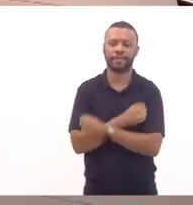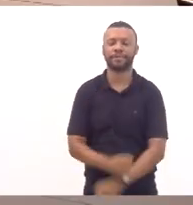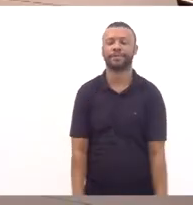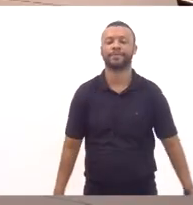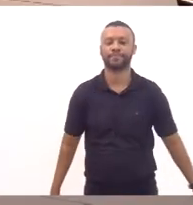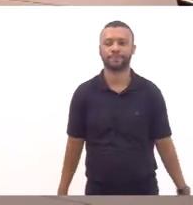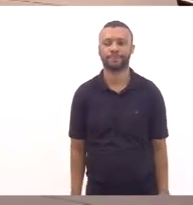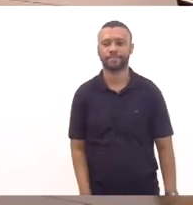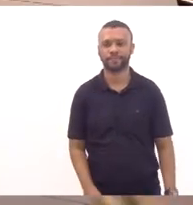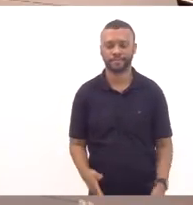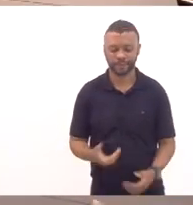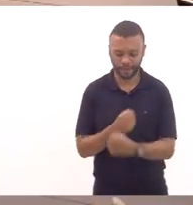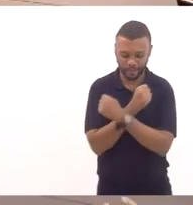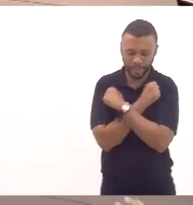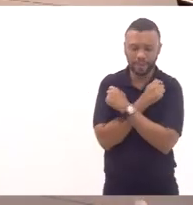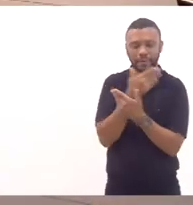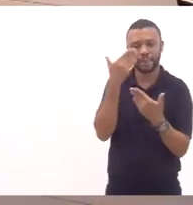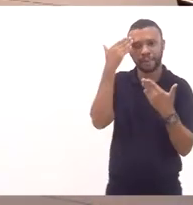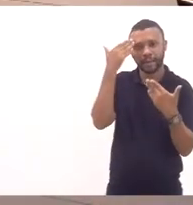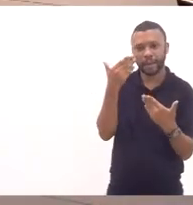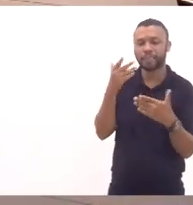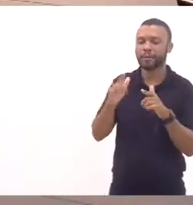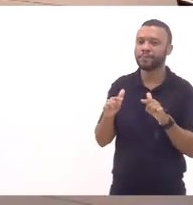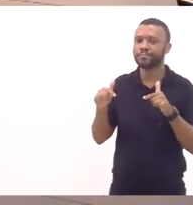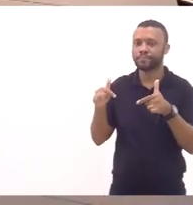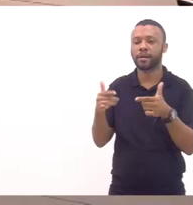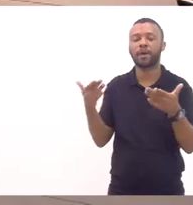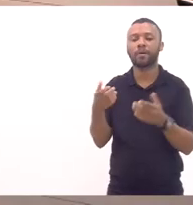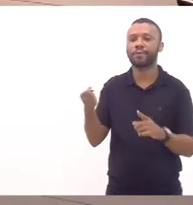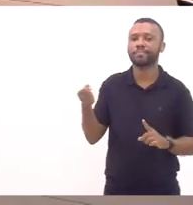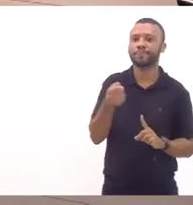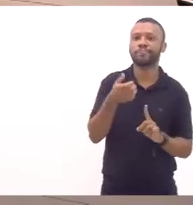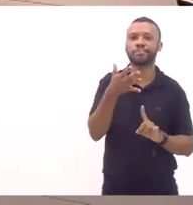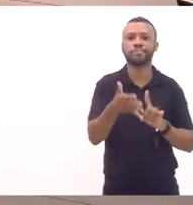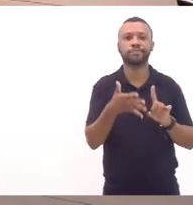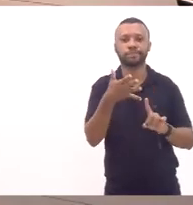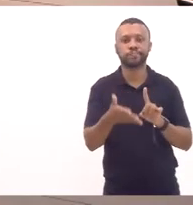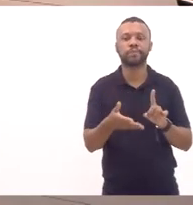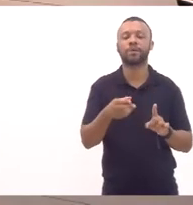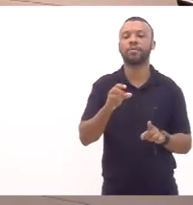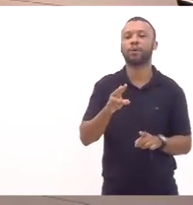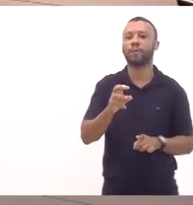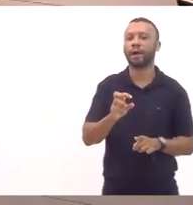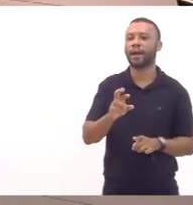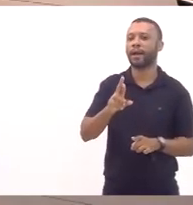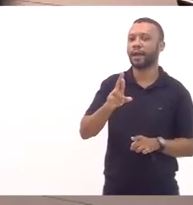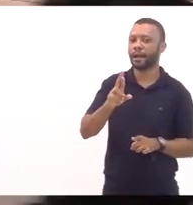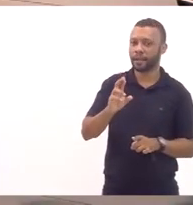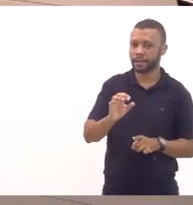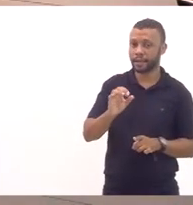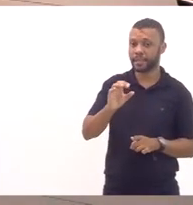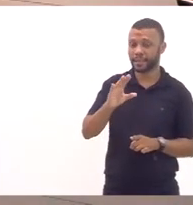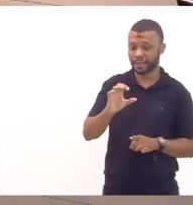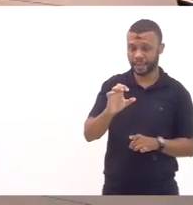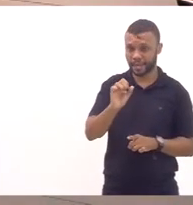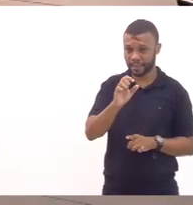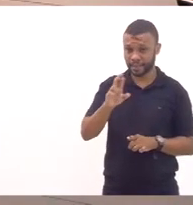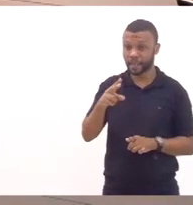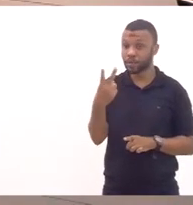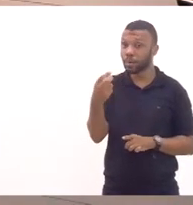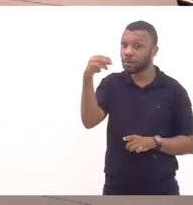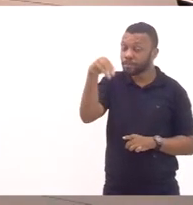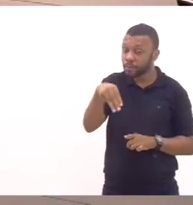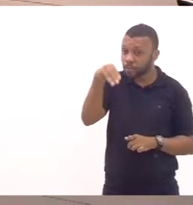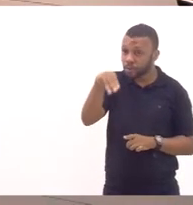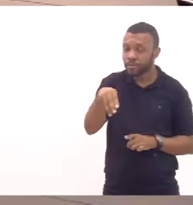Abraço, Leonardo. Obrigada pela sua intervenção. Eu passo imediatamente para o Hélio César por 2 minutos. 2 minutos, porque